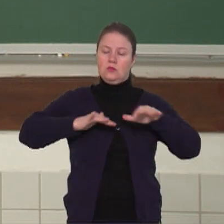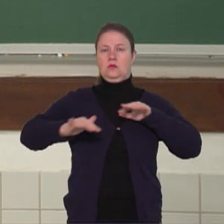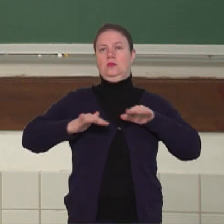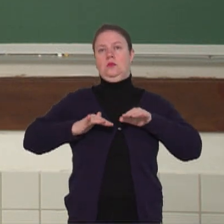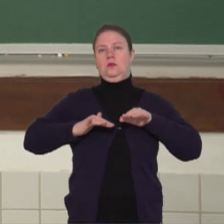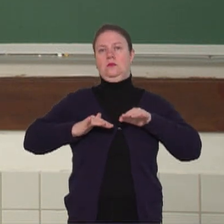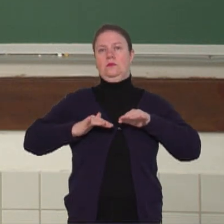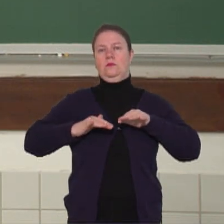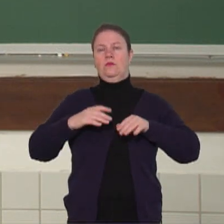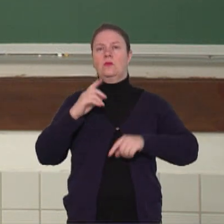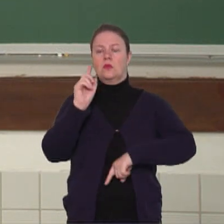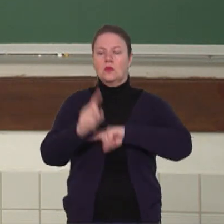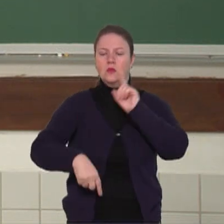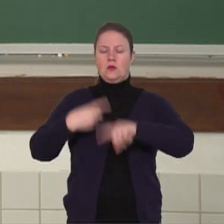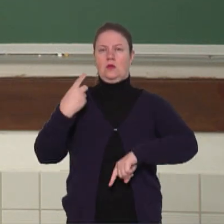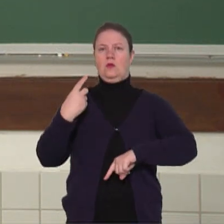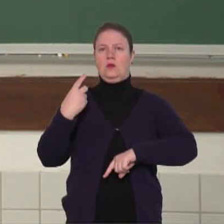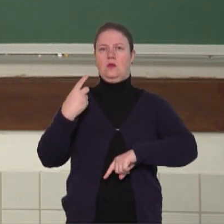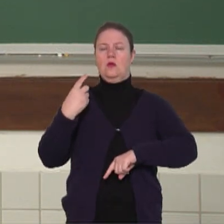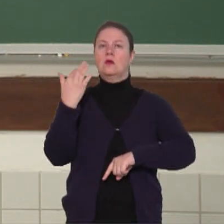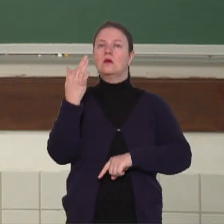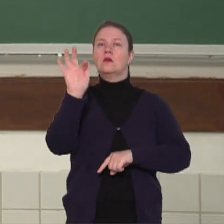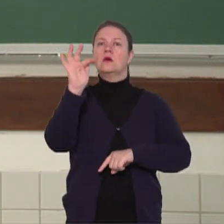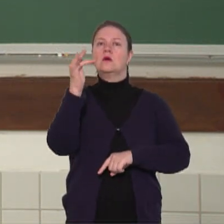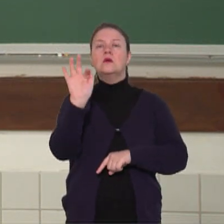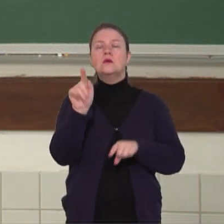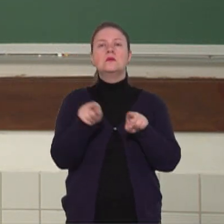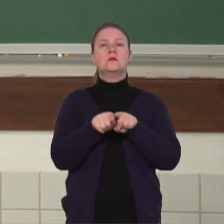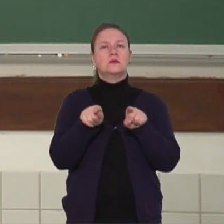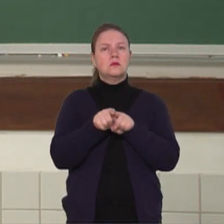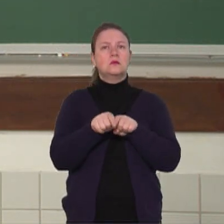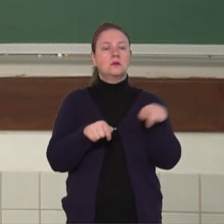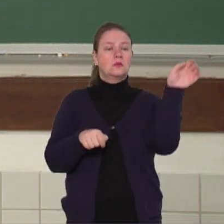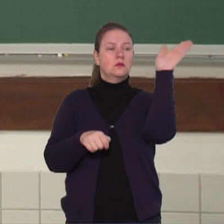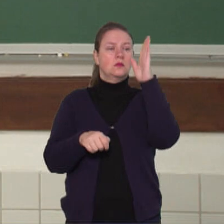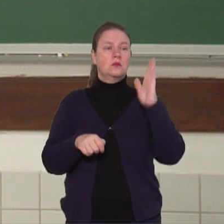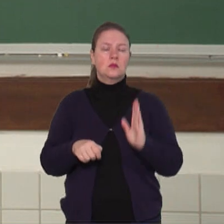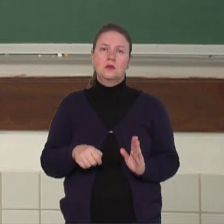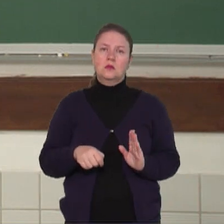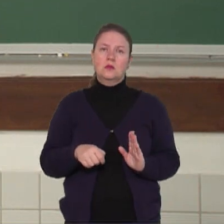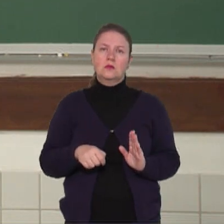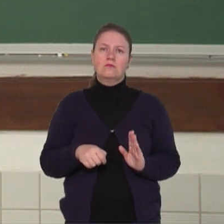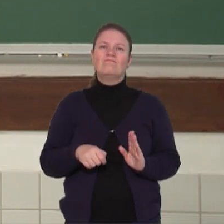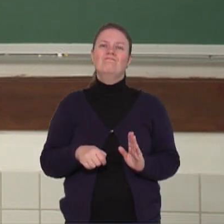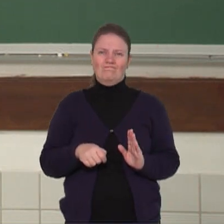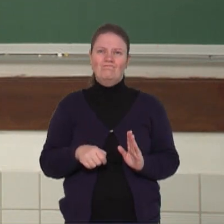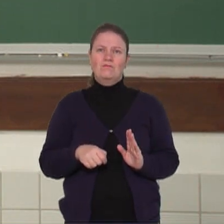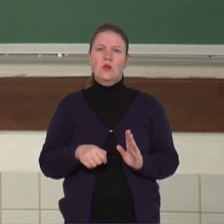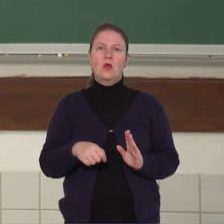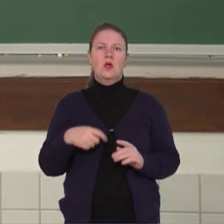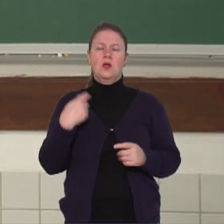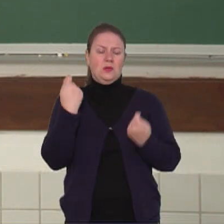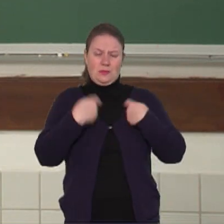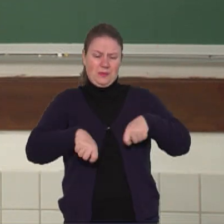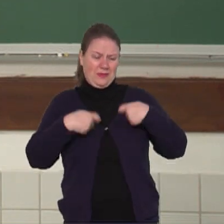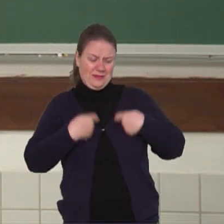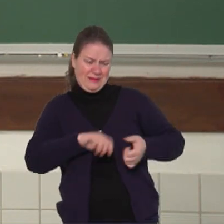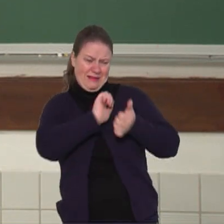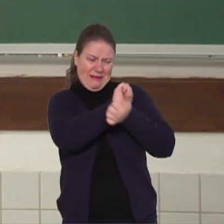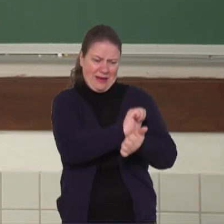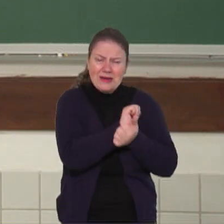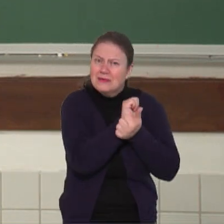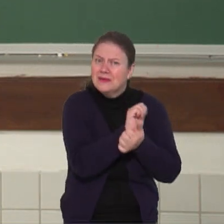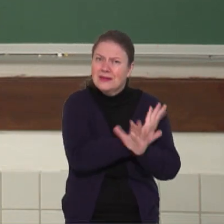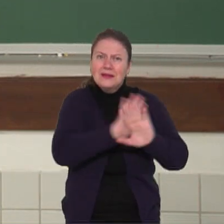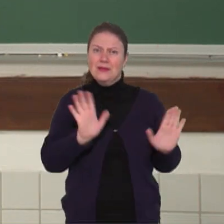Revolução Francesa, vai dar a ideia de um Brasil também nacionalista. E a gente vai perceber que não tem que ter escravidão, né? Que não